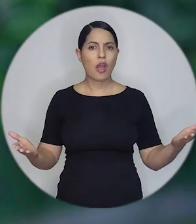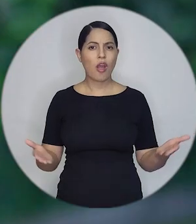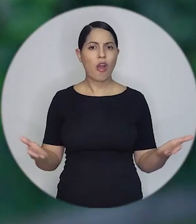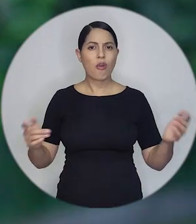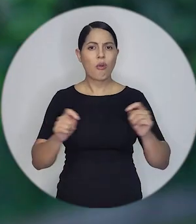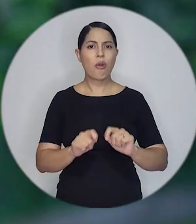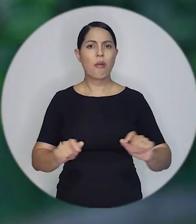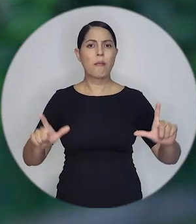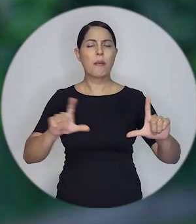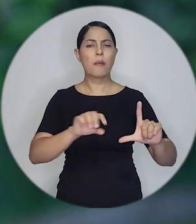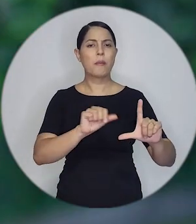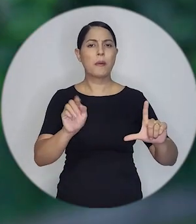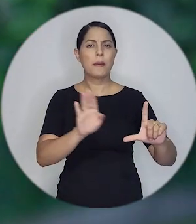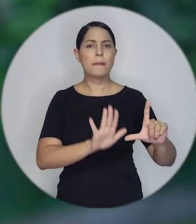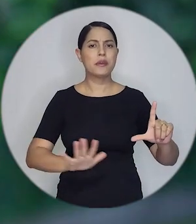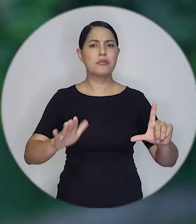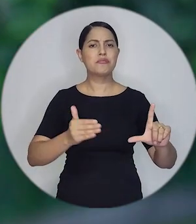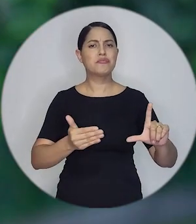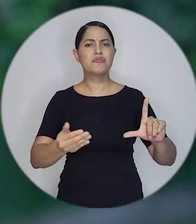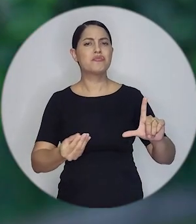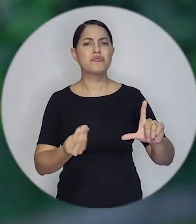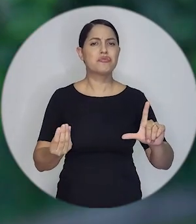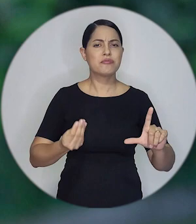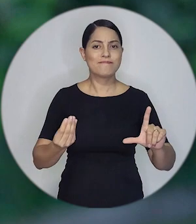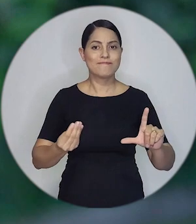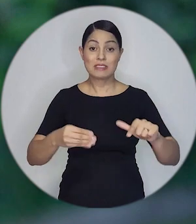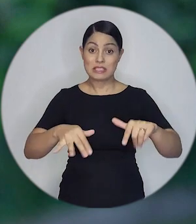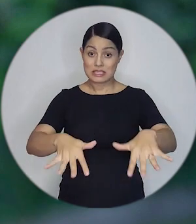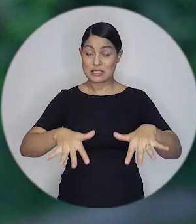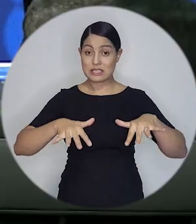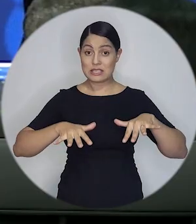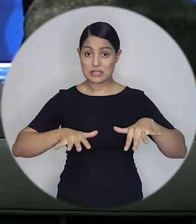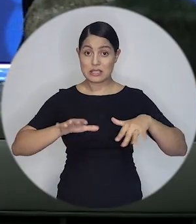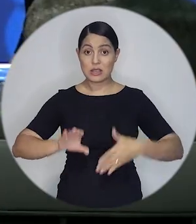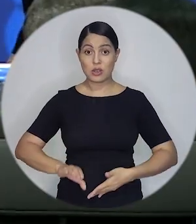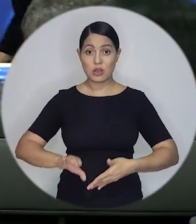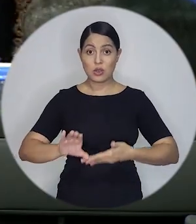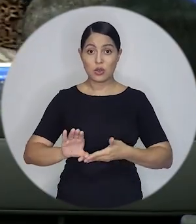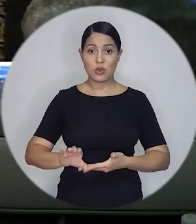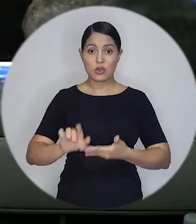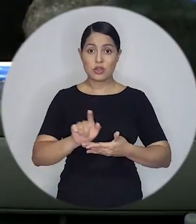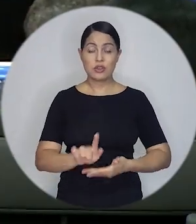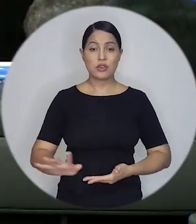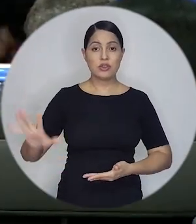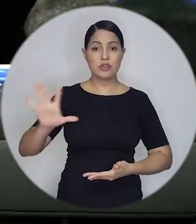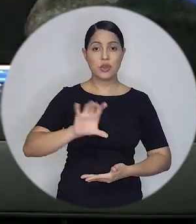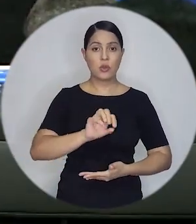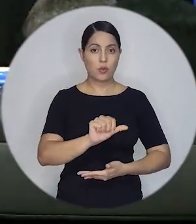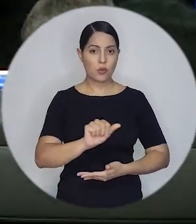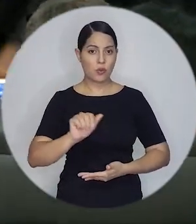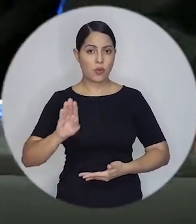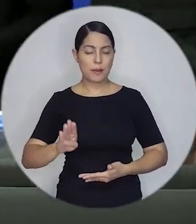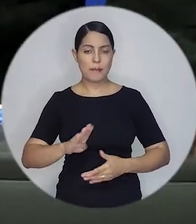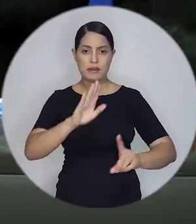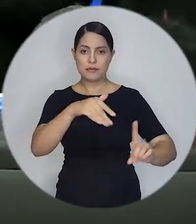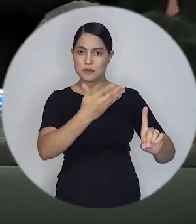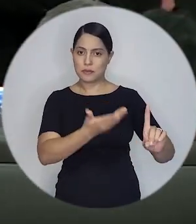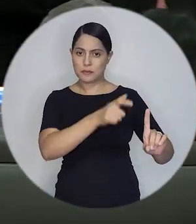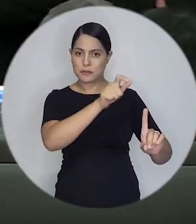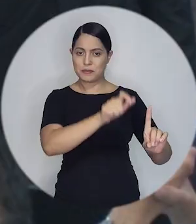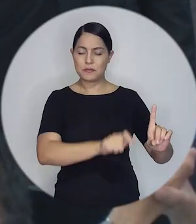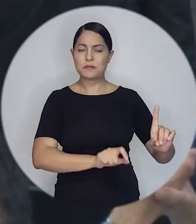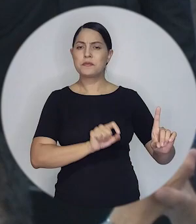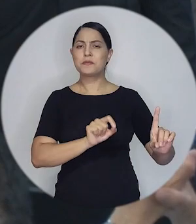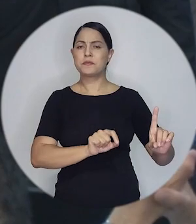Eu começo o programa de hoje com a sessão do Conselho Pleno da OAB Nacional, que homenageou o ministro do Superior Tribunal de Justiça